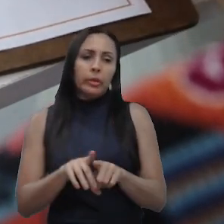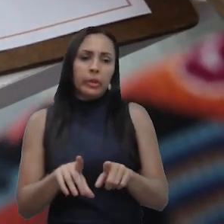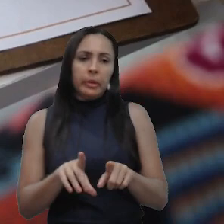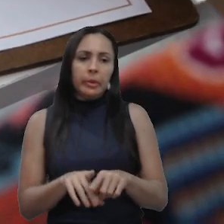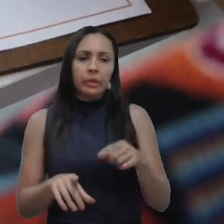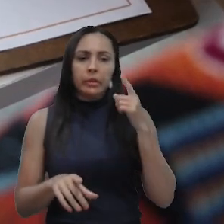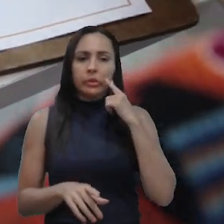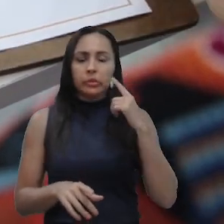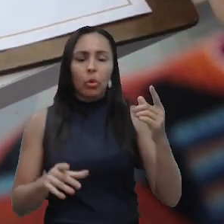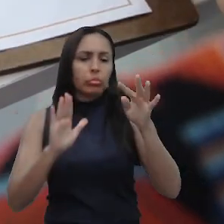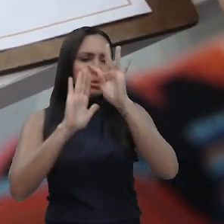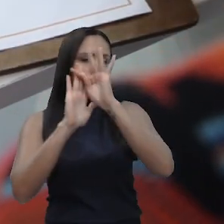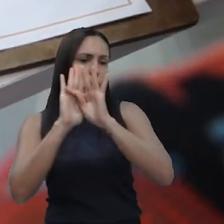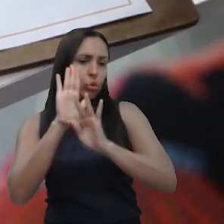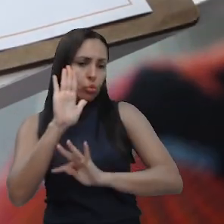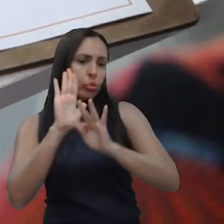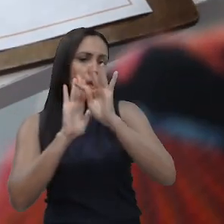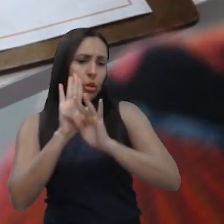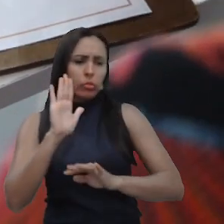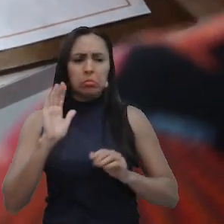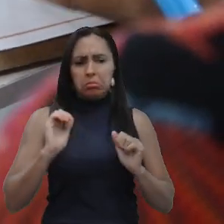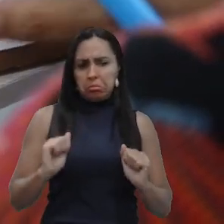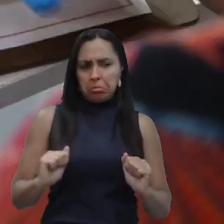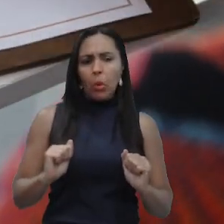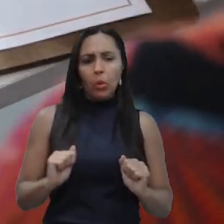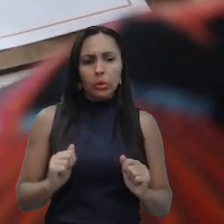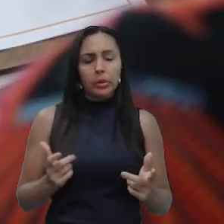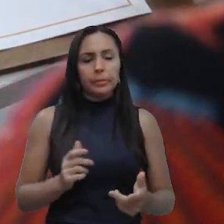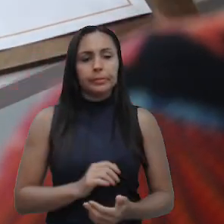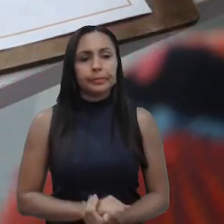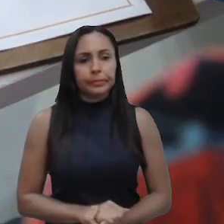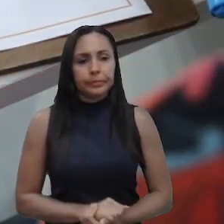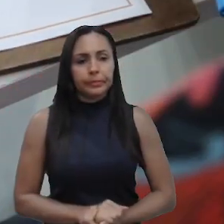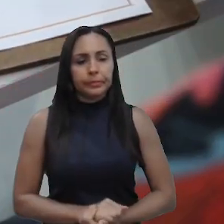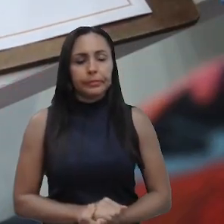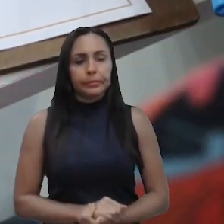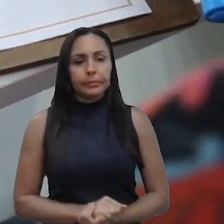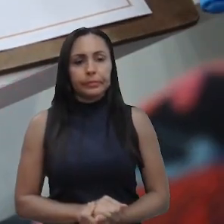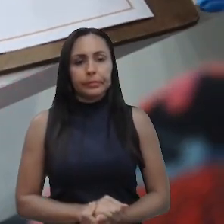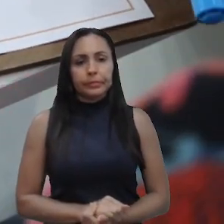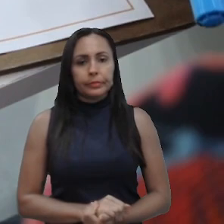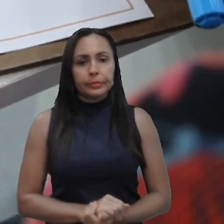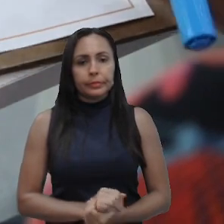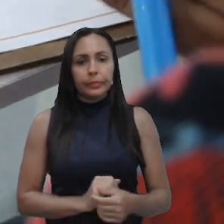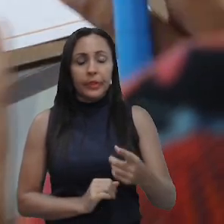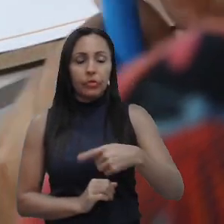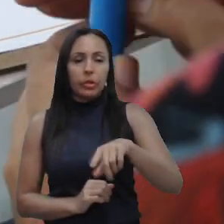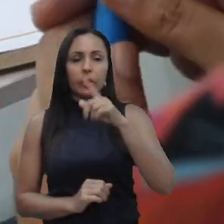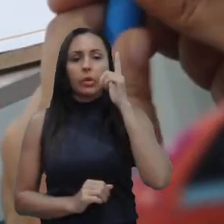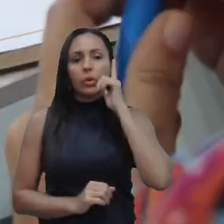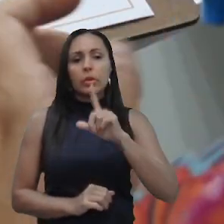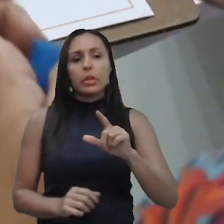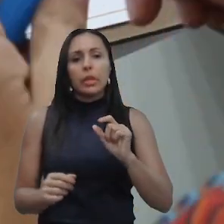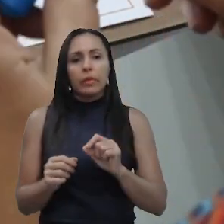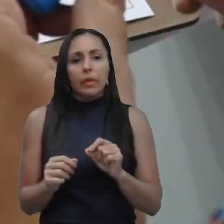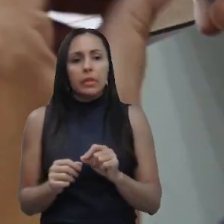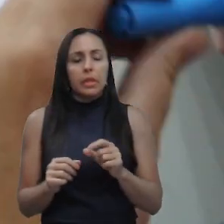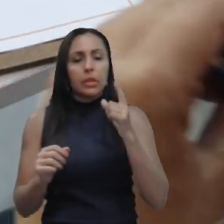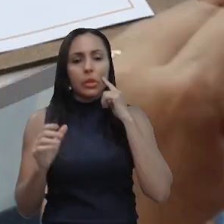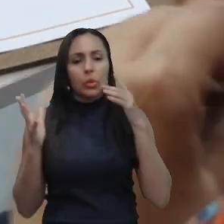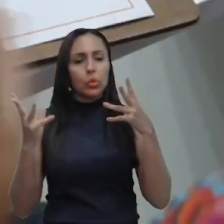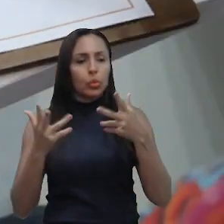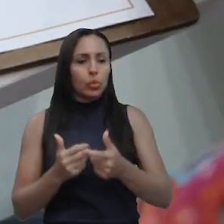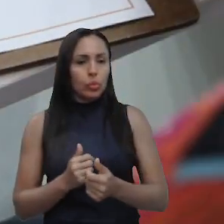em determinada parte dessa coluna. Enfim, um grid hierárquico seria o grid onde a gente consegue fazer de tudo um